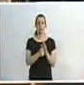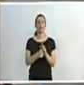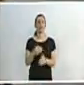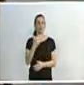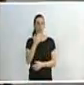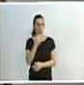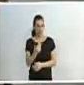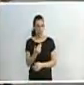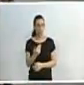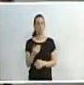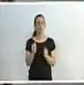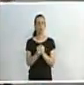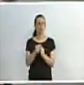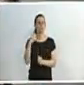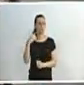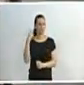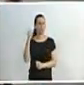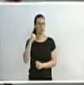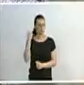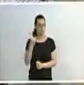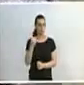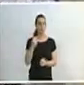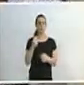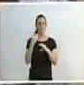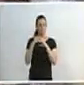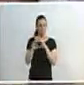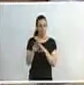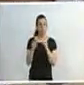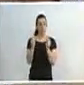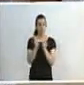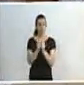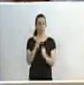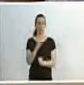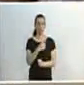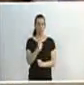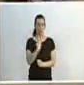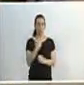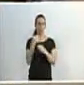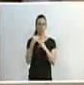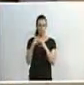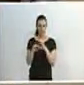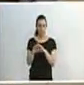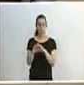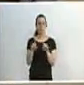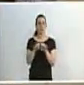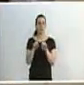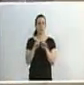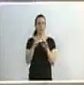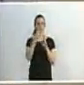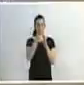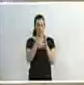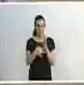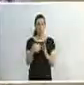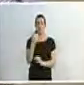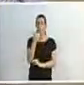sentido de que, juntamente com os demais pares desta casa, pudéssemos encaminhar desta casa também uma moção de apelo,